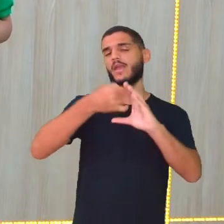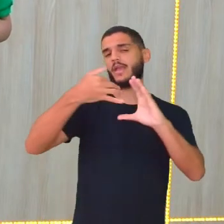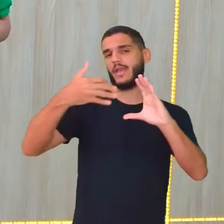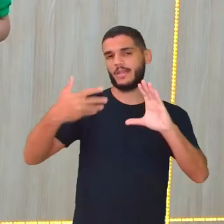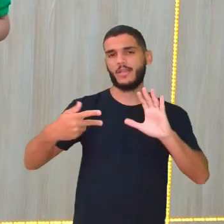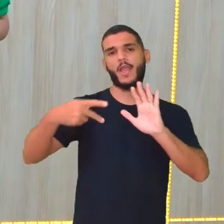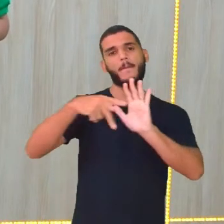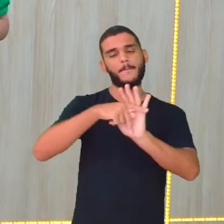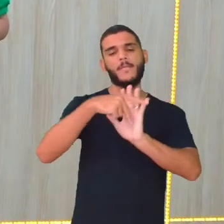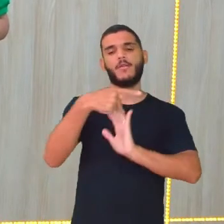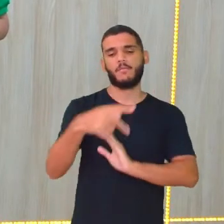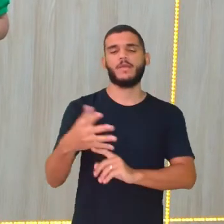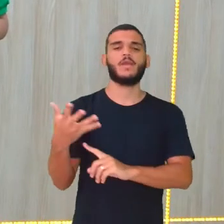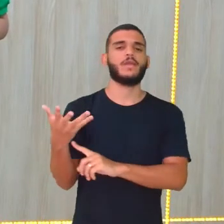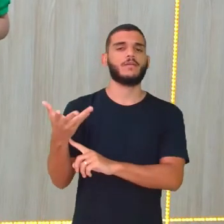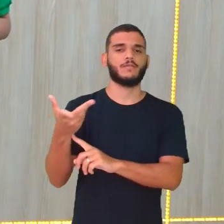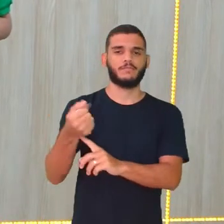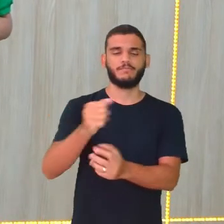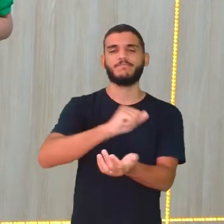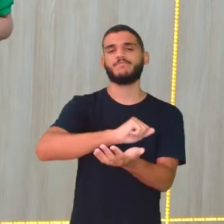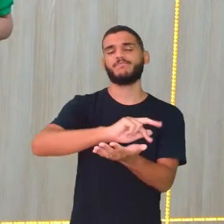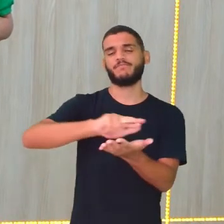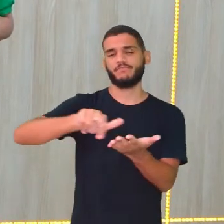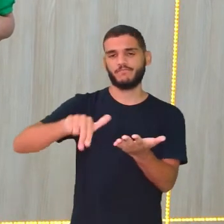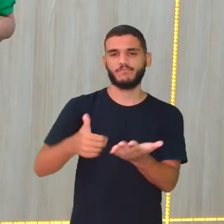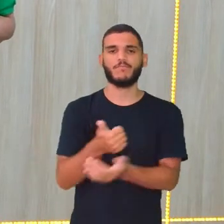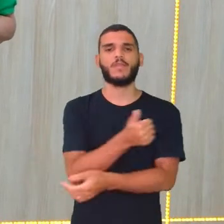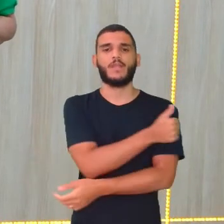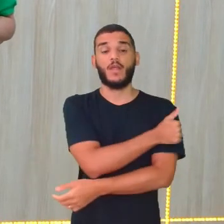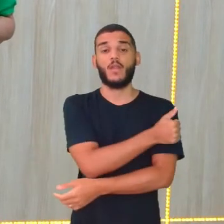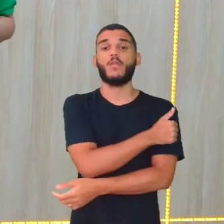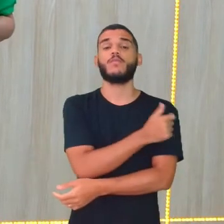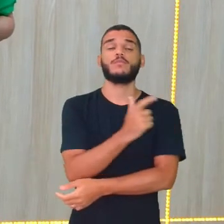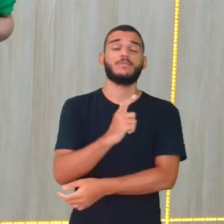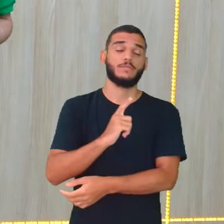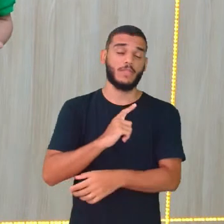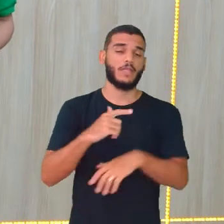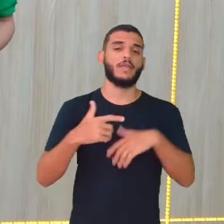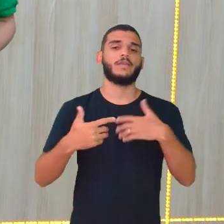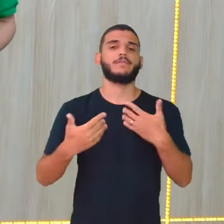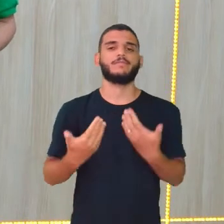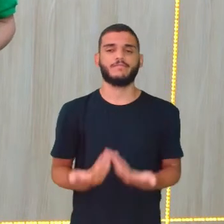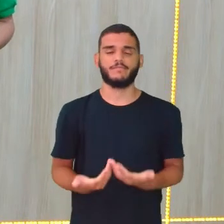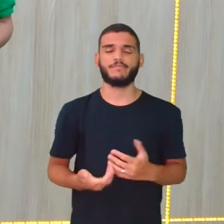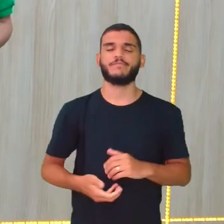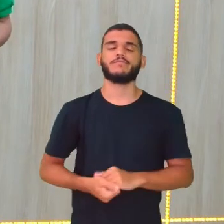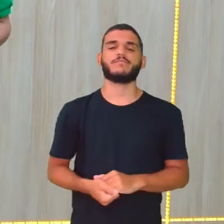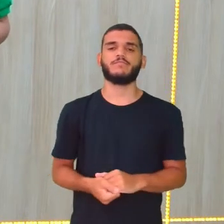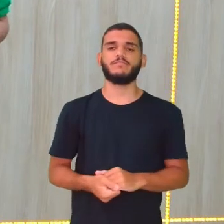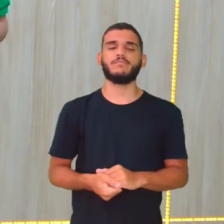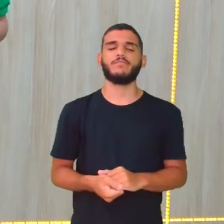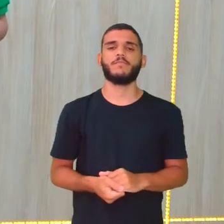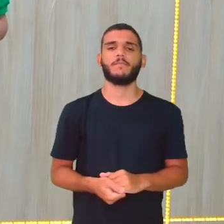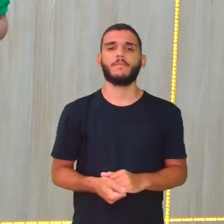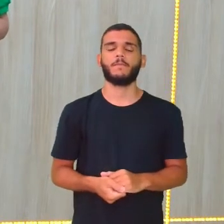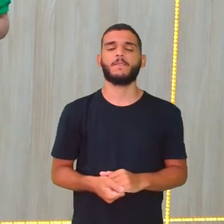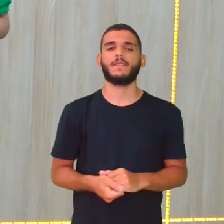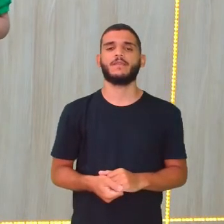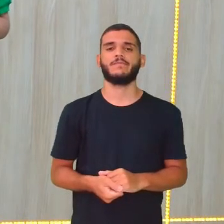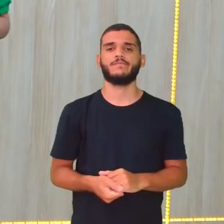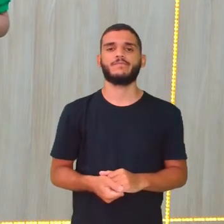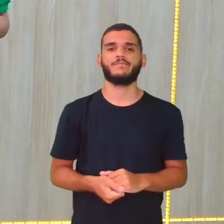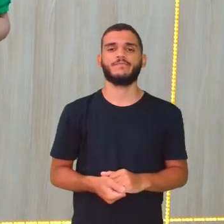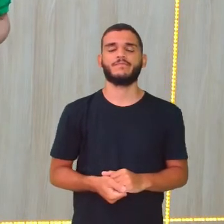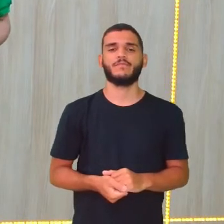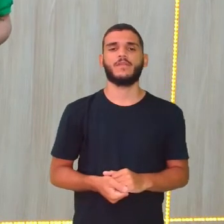características que os estudantes eles possam apresentar, né? Algumas habilidades que eles vão trazer e também